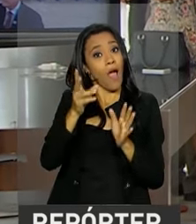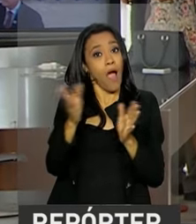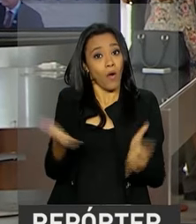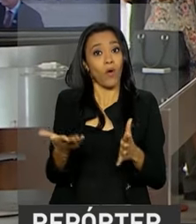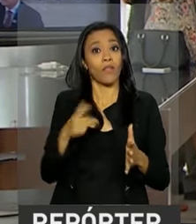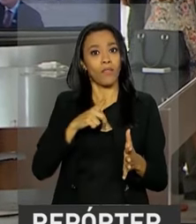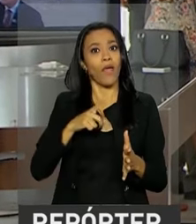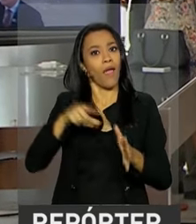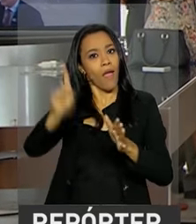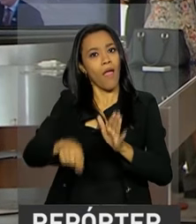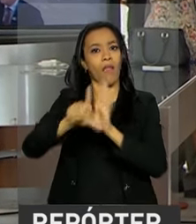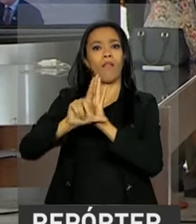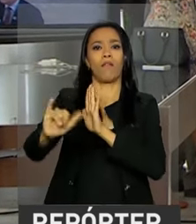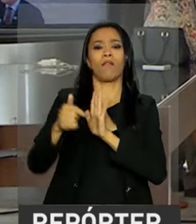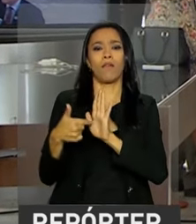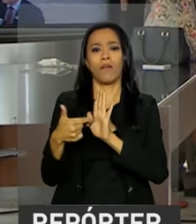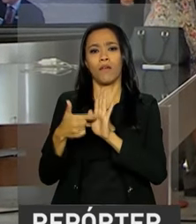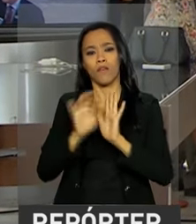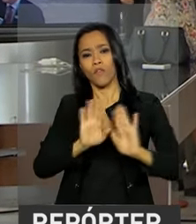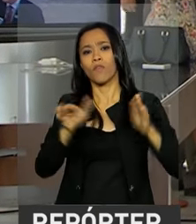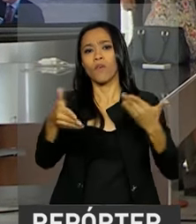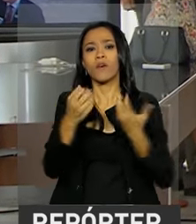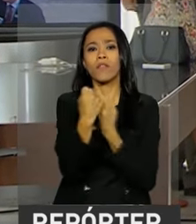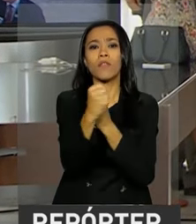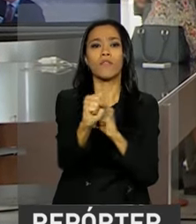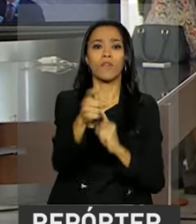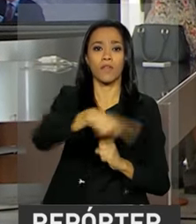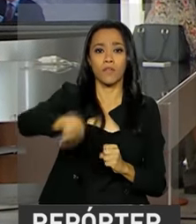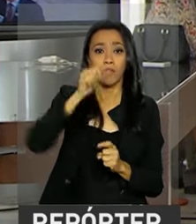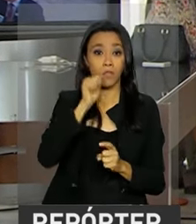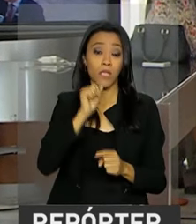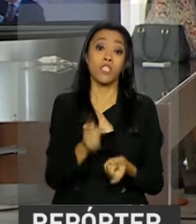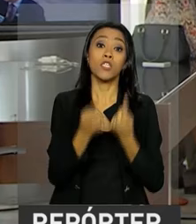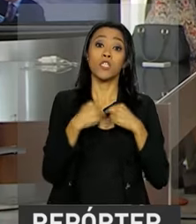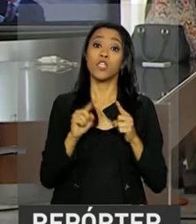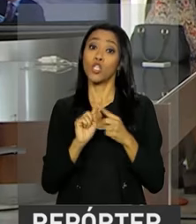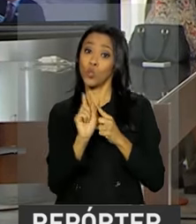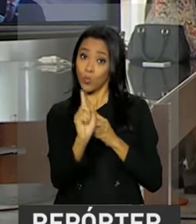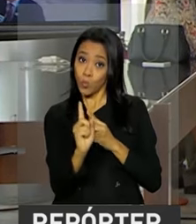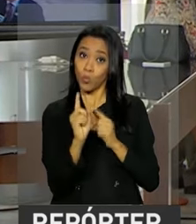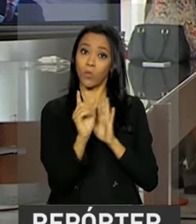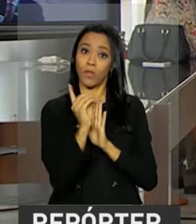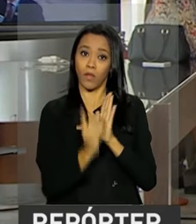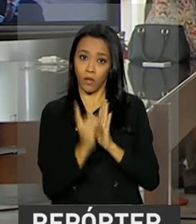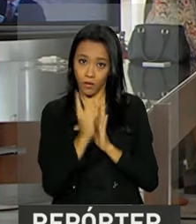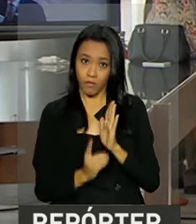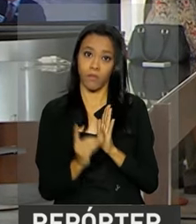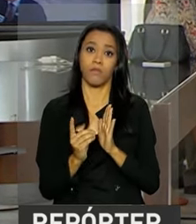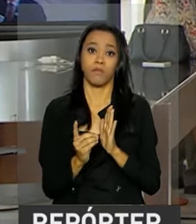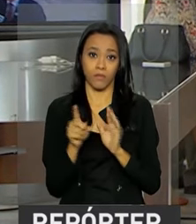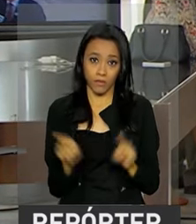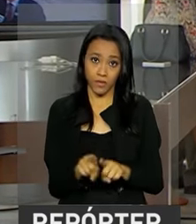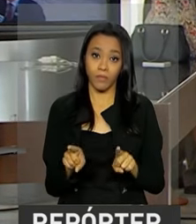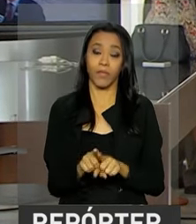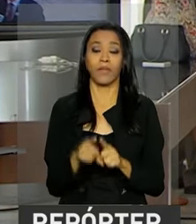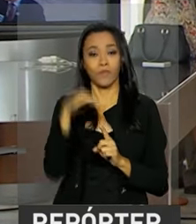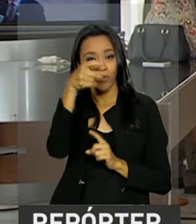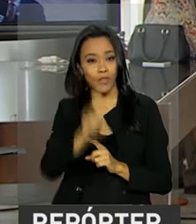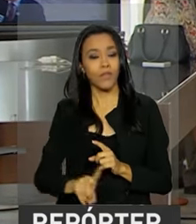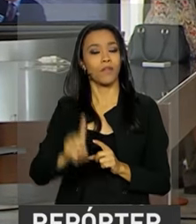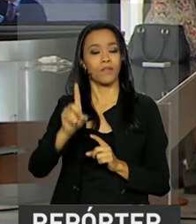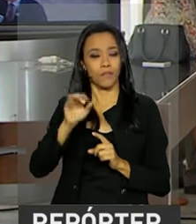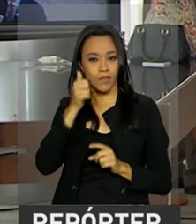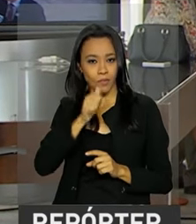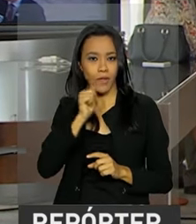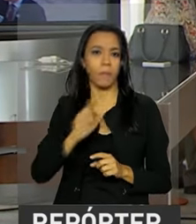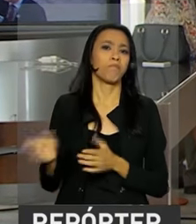portanto, leis em favor das mulheres e também um decreto que foi assinado pelo presidente em defesa aí dos direitos da mulher. Então